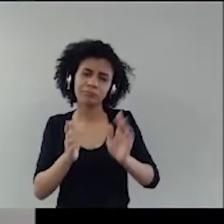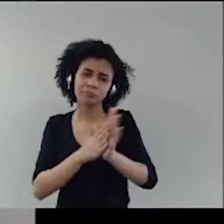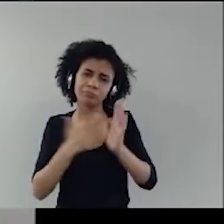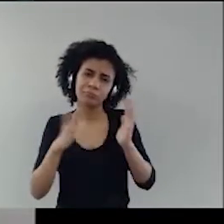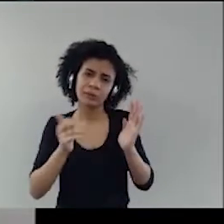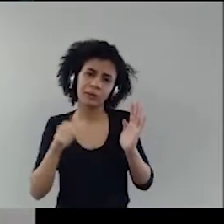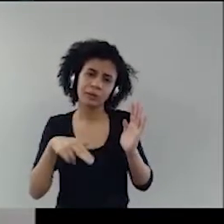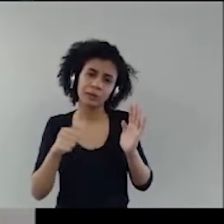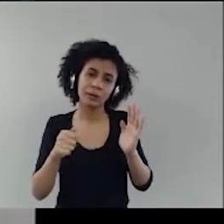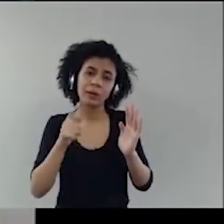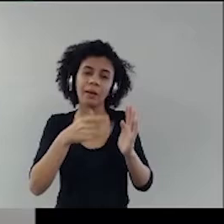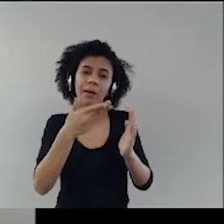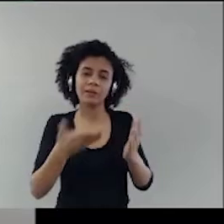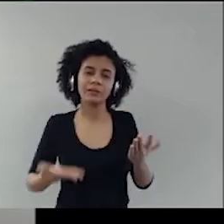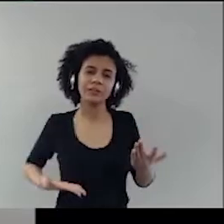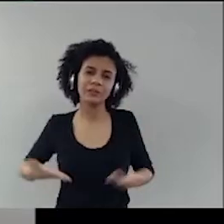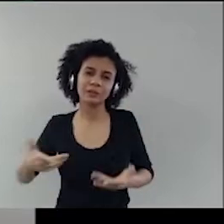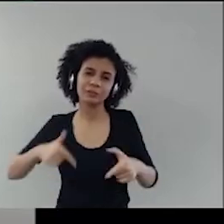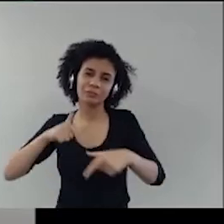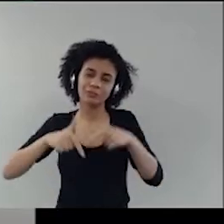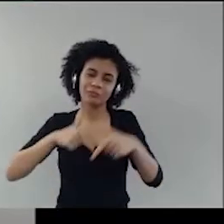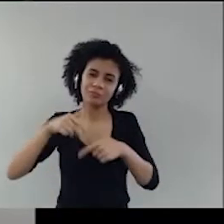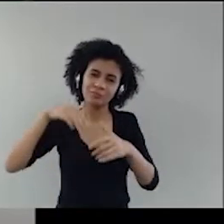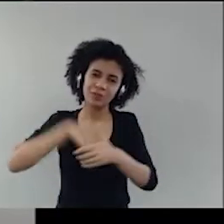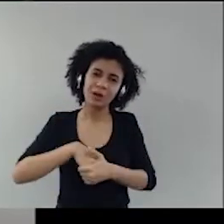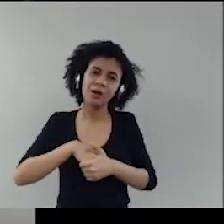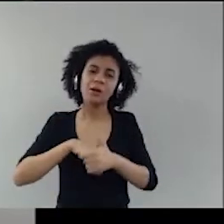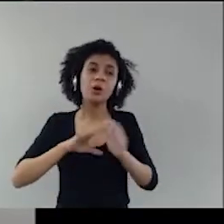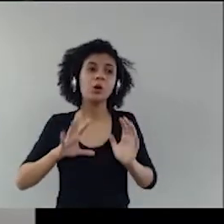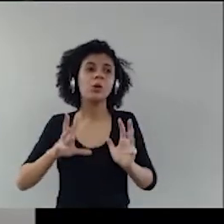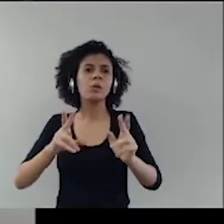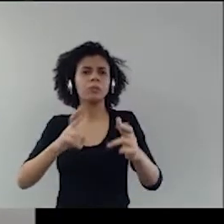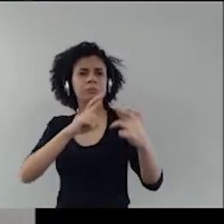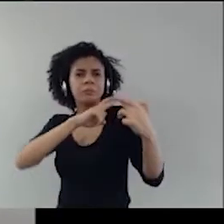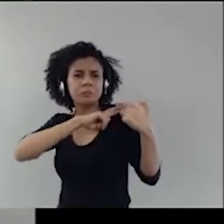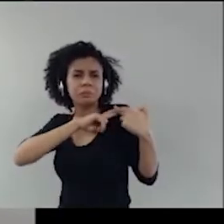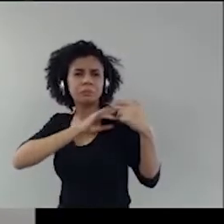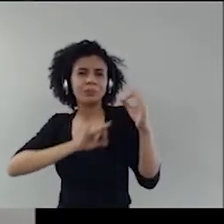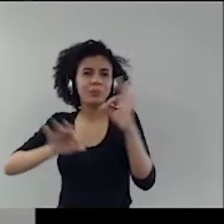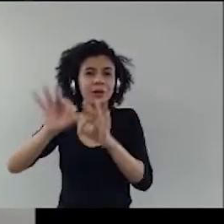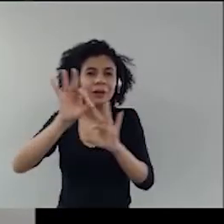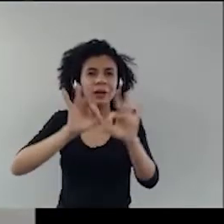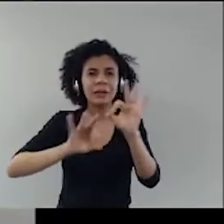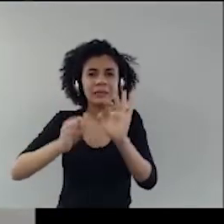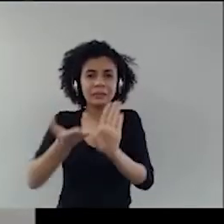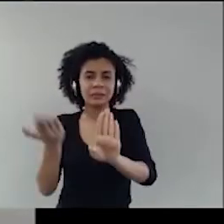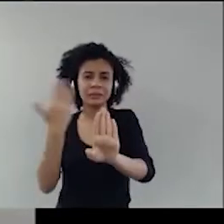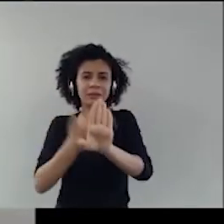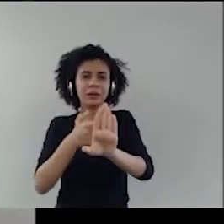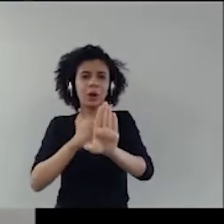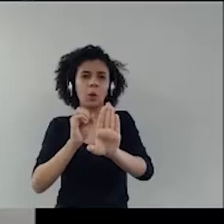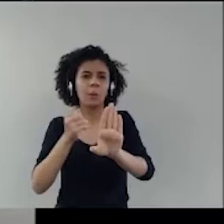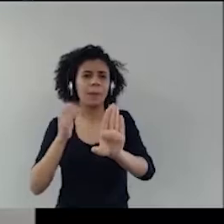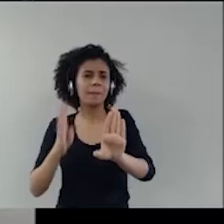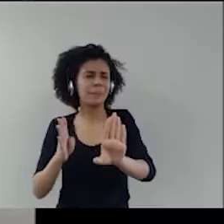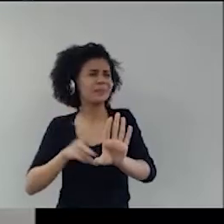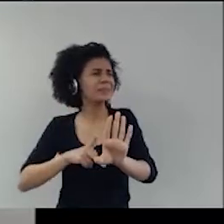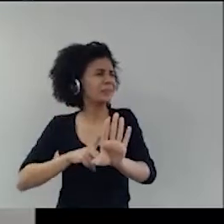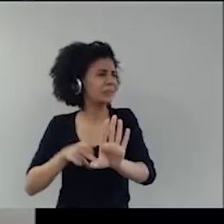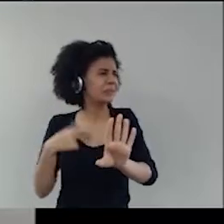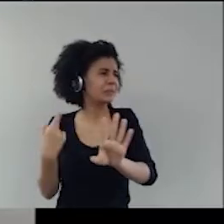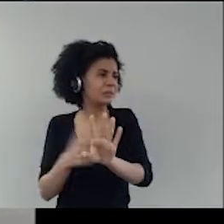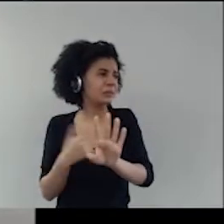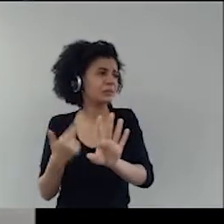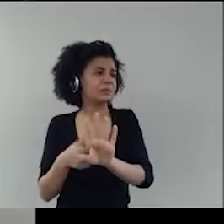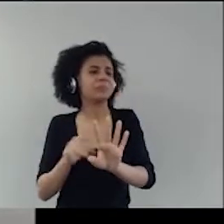Ana Aguiar, que é nossa servidora, todo esse staff da OAB que vem por trás de todas as vezes que nós nos reunimos